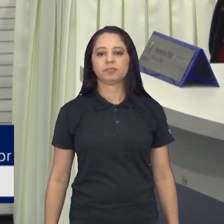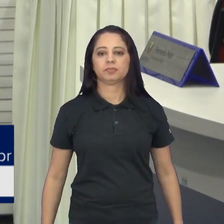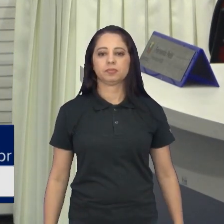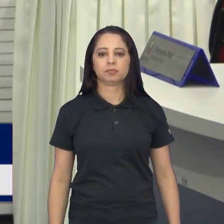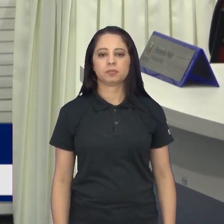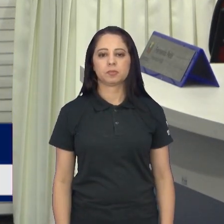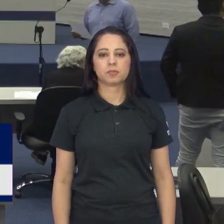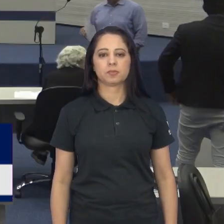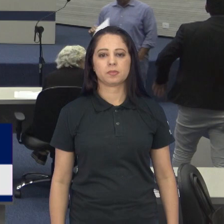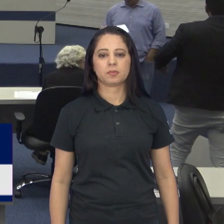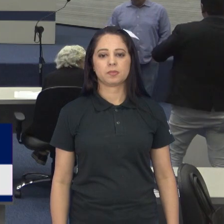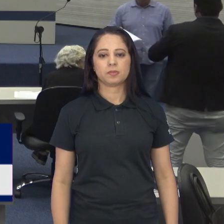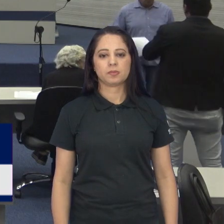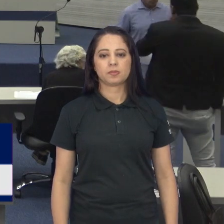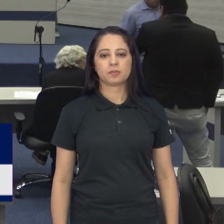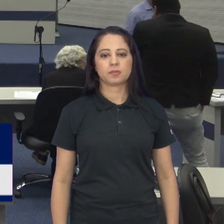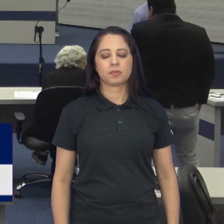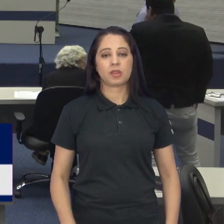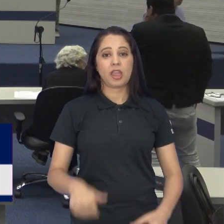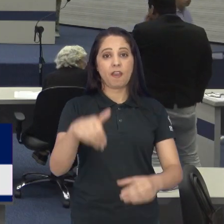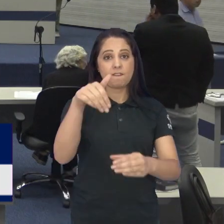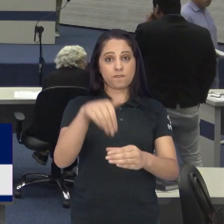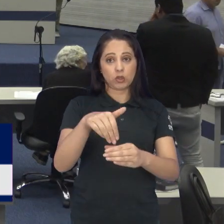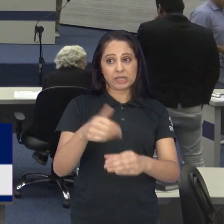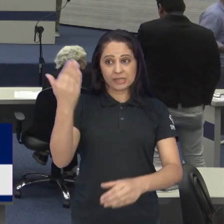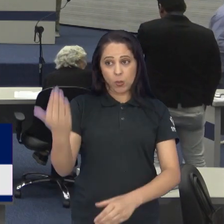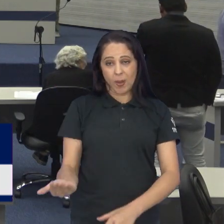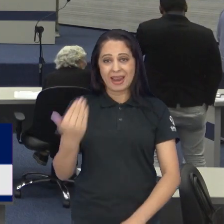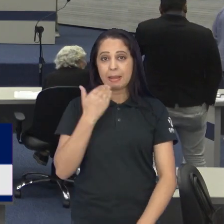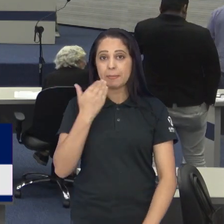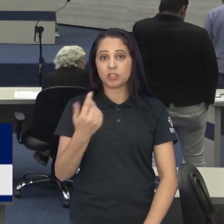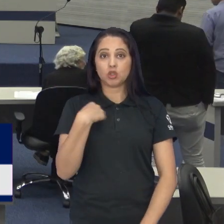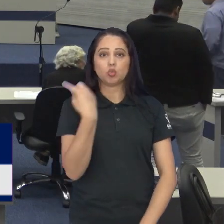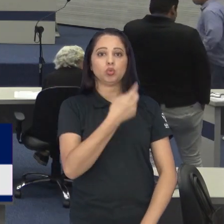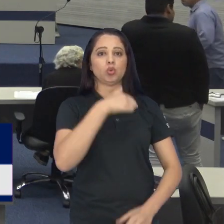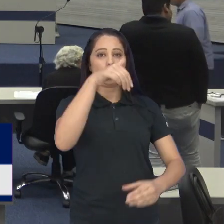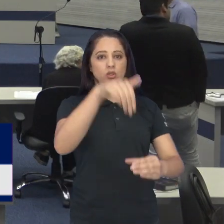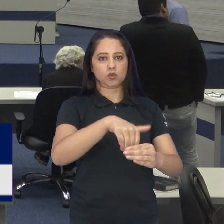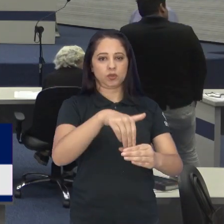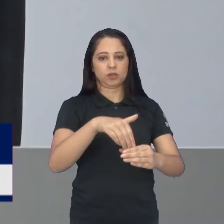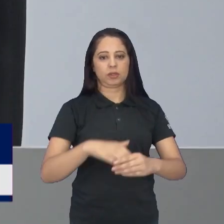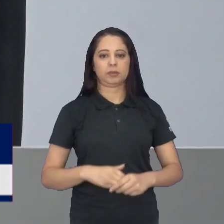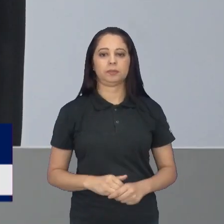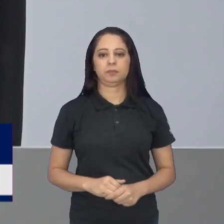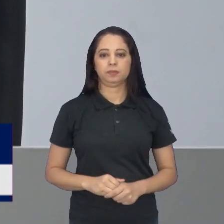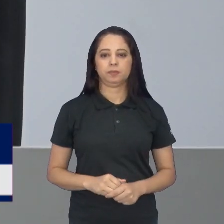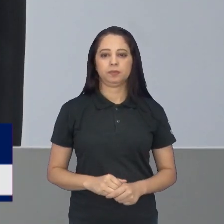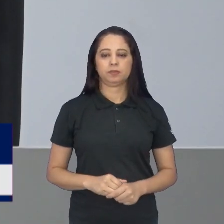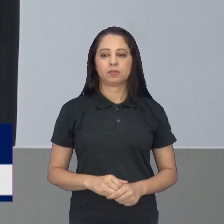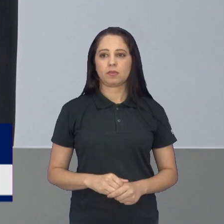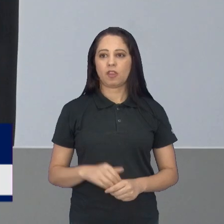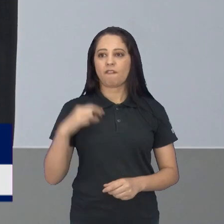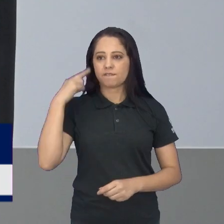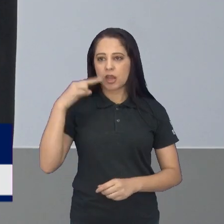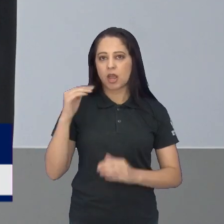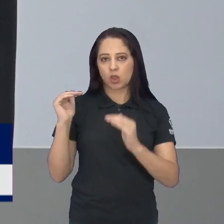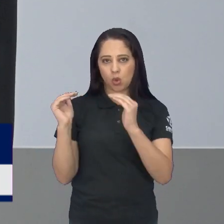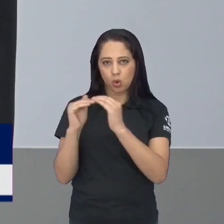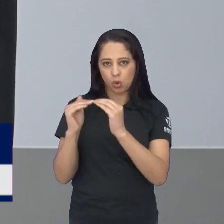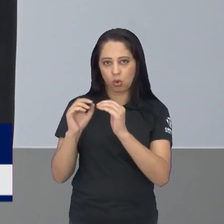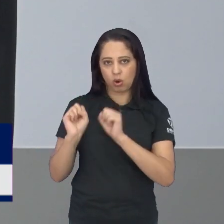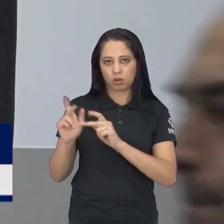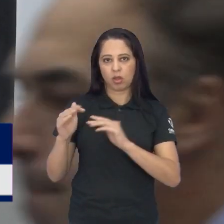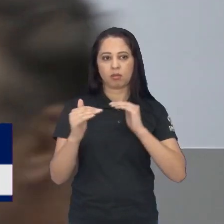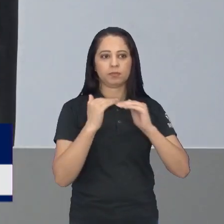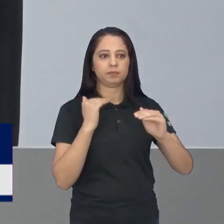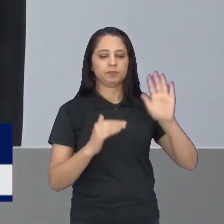Obrigado. Em votação, o pedido verbal do vereador Marcão da Academia. Vereadores favoráveis permaneçam como estão,